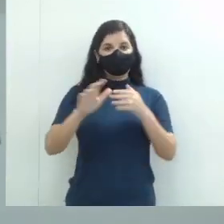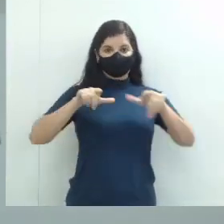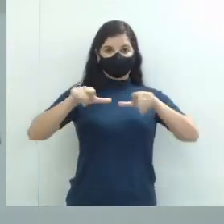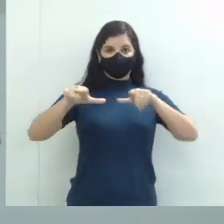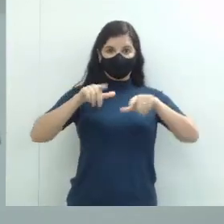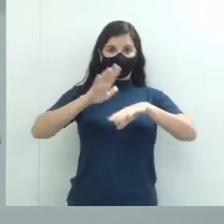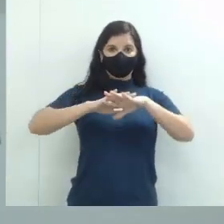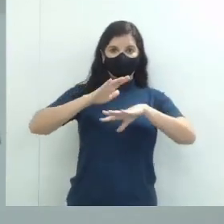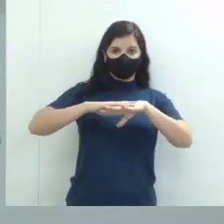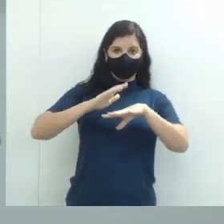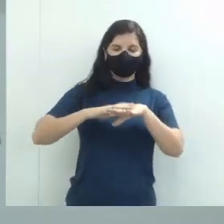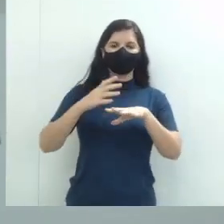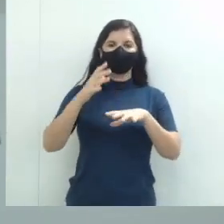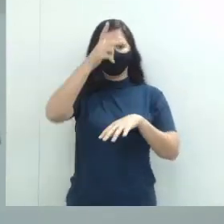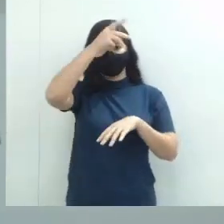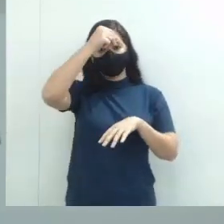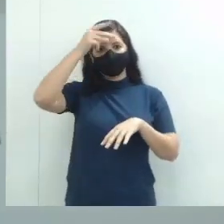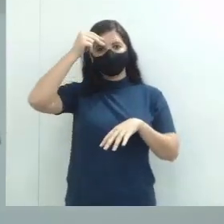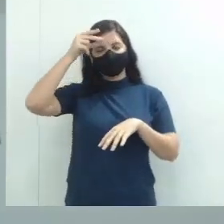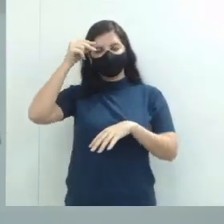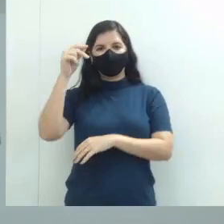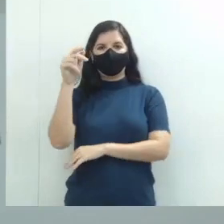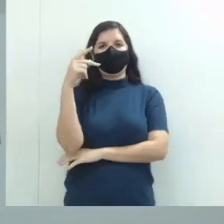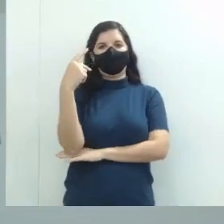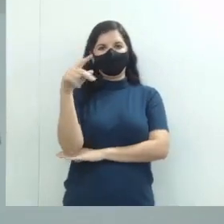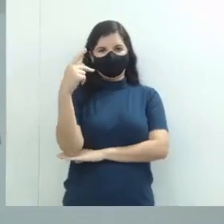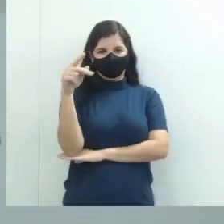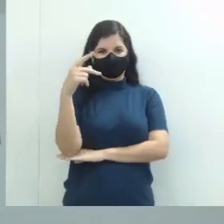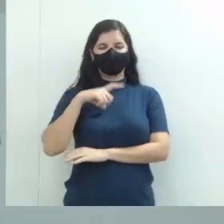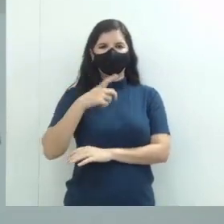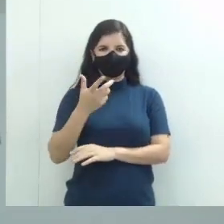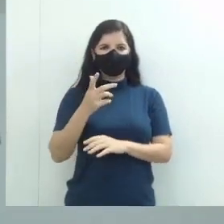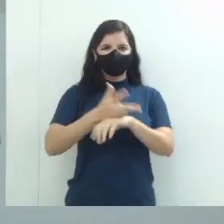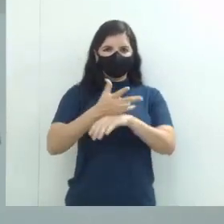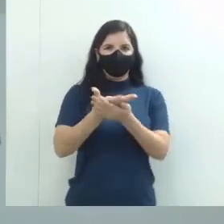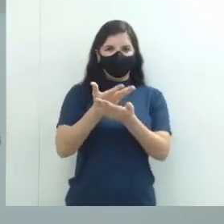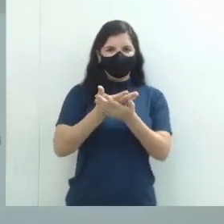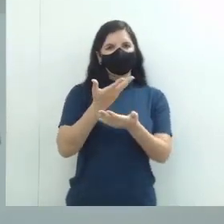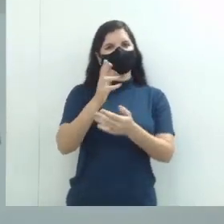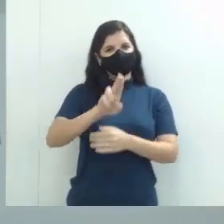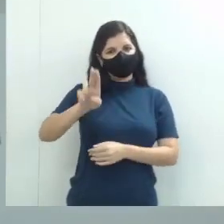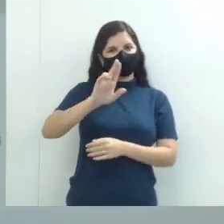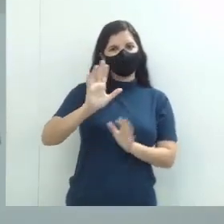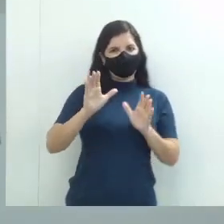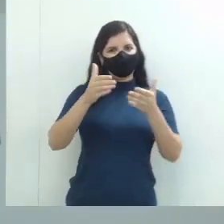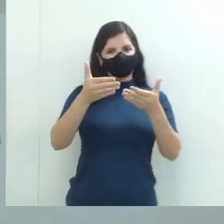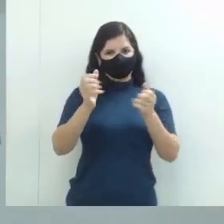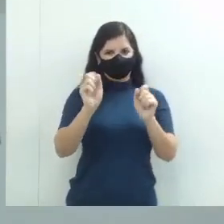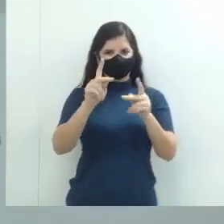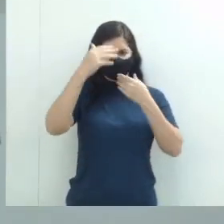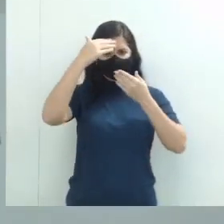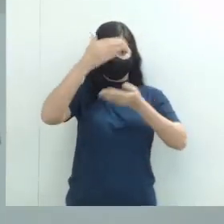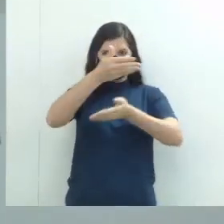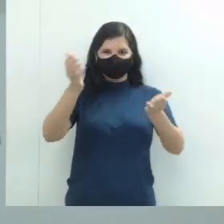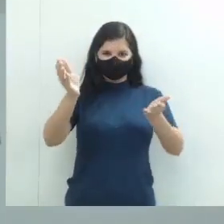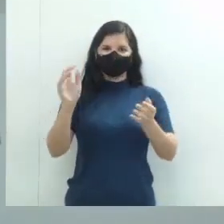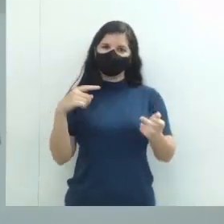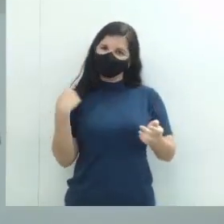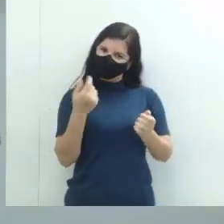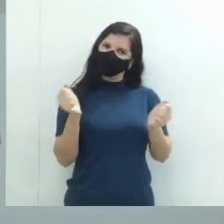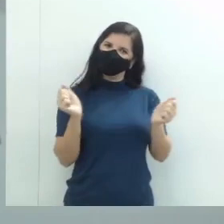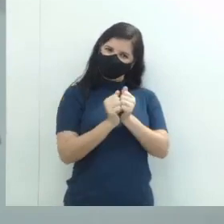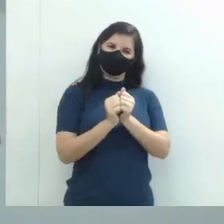trabalha matemática na Prefeitura do Paulista, ele usa nossas videoaulas como referência. Obrigado, meu professor. Estamos